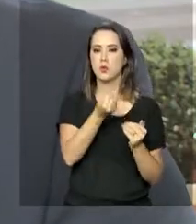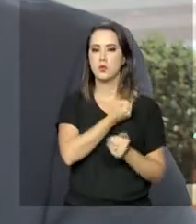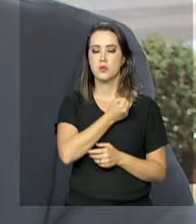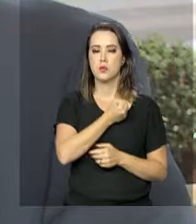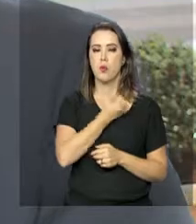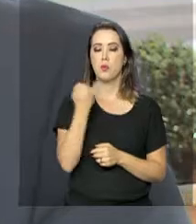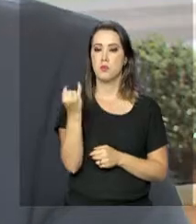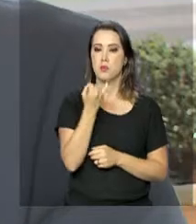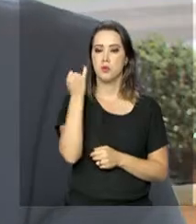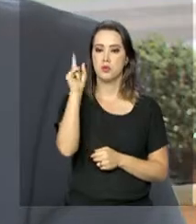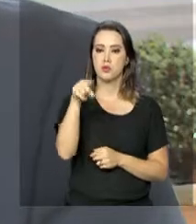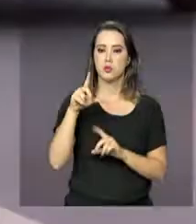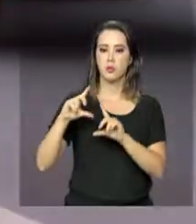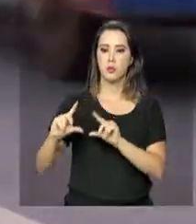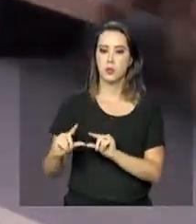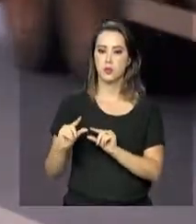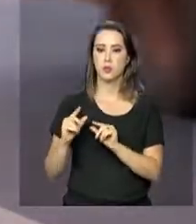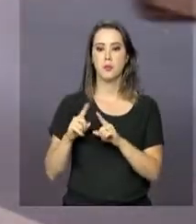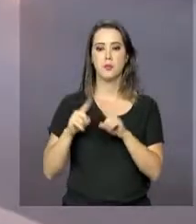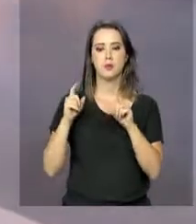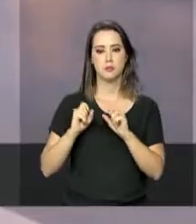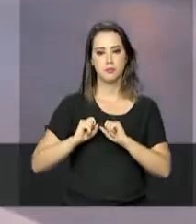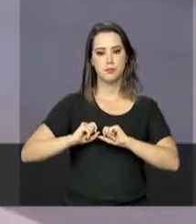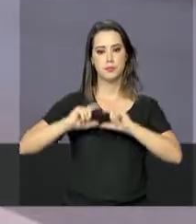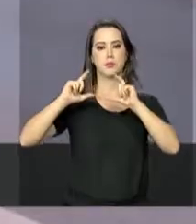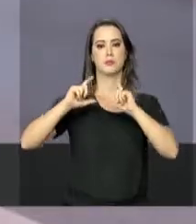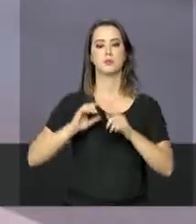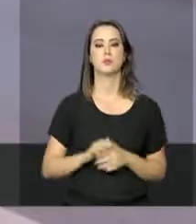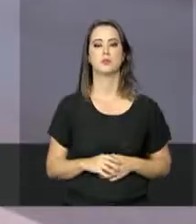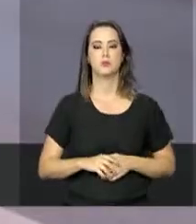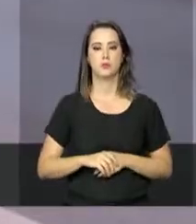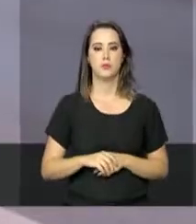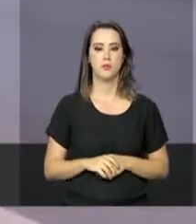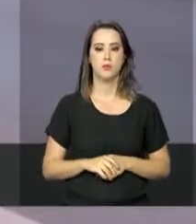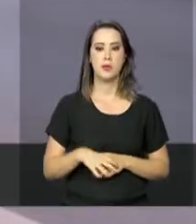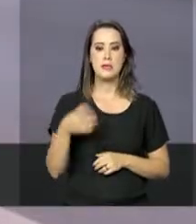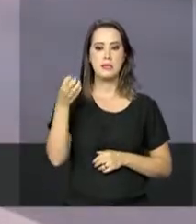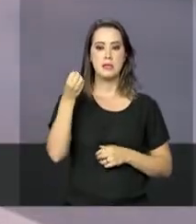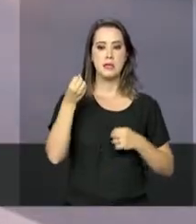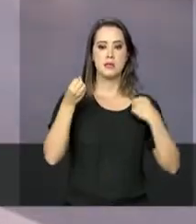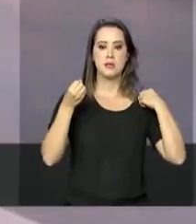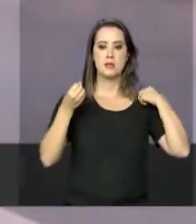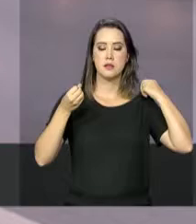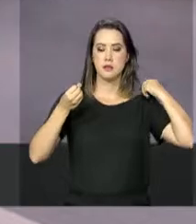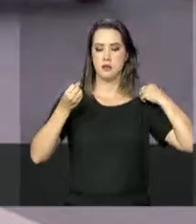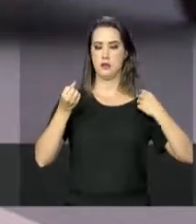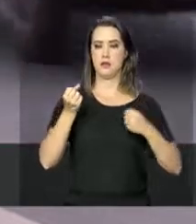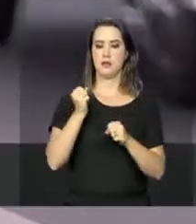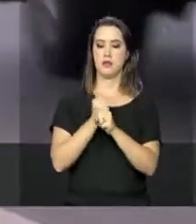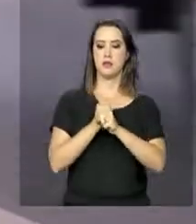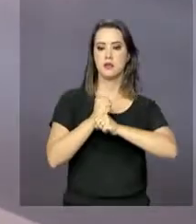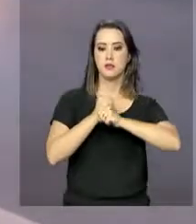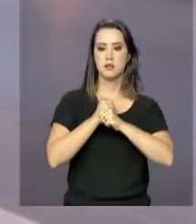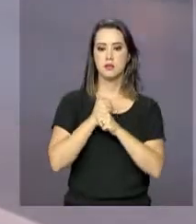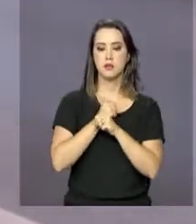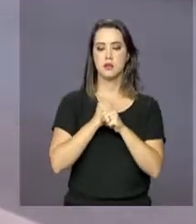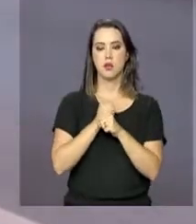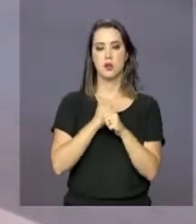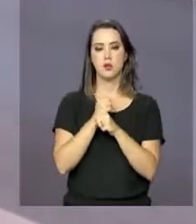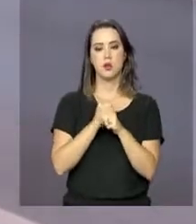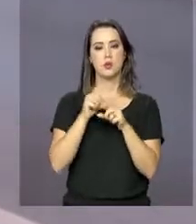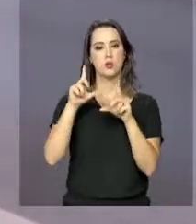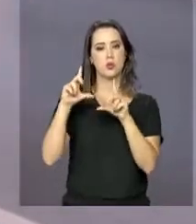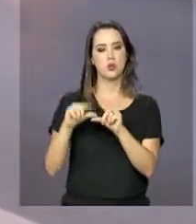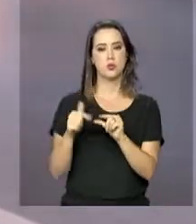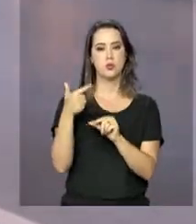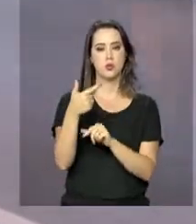para nós ainda será muito pouco nos últimos seis anos houve uma redução de 27% no número de mortes no trânsito nas capitais